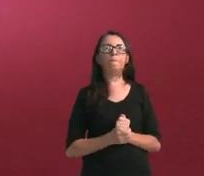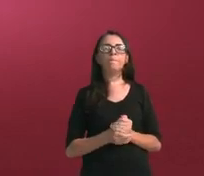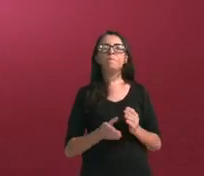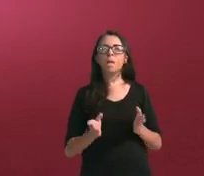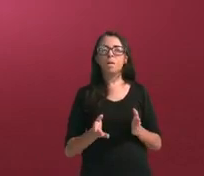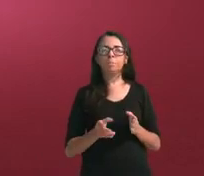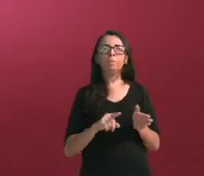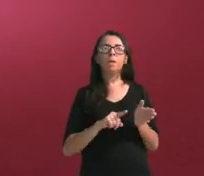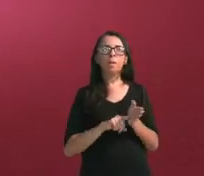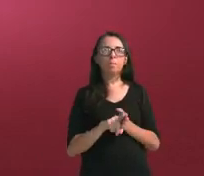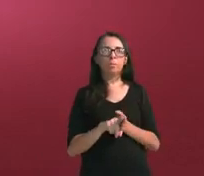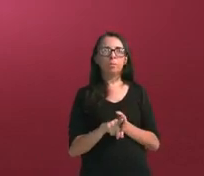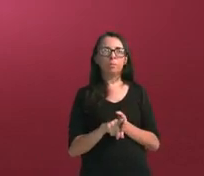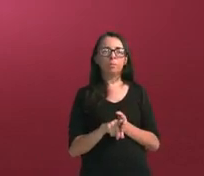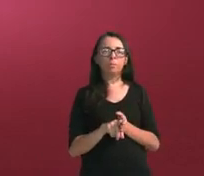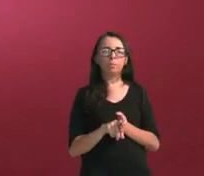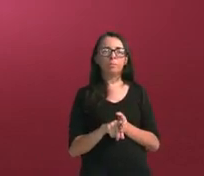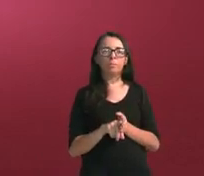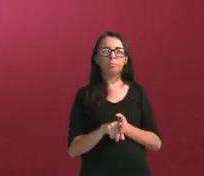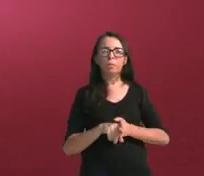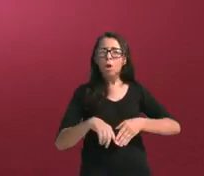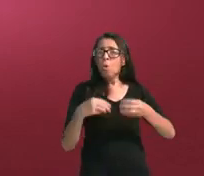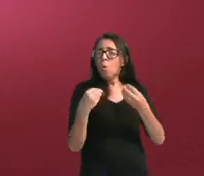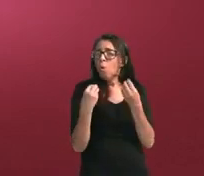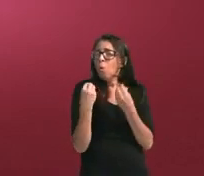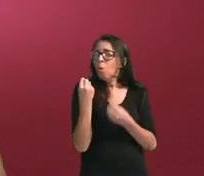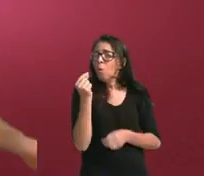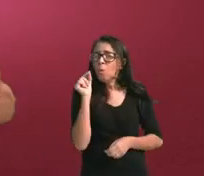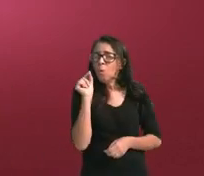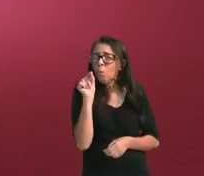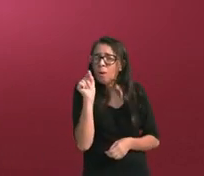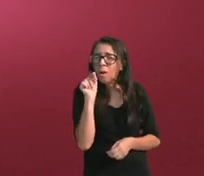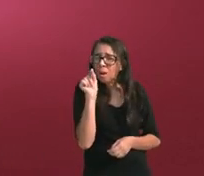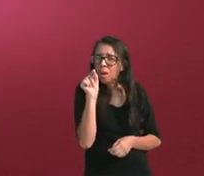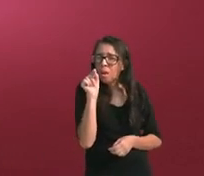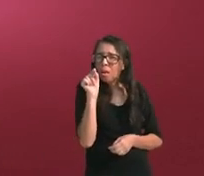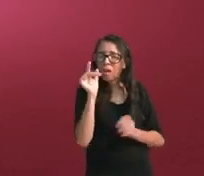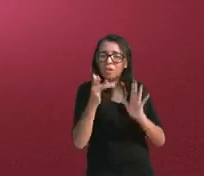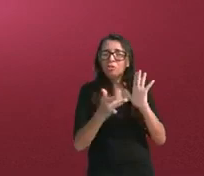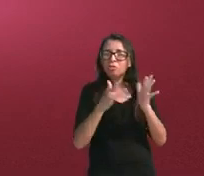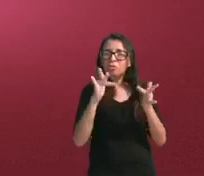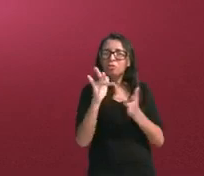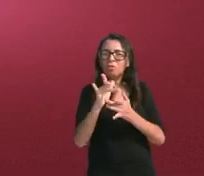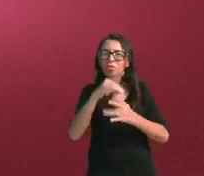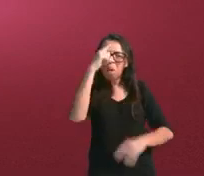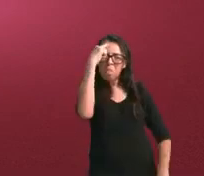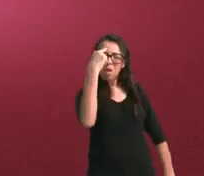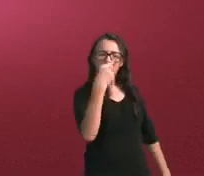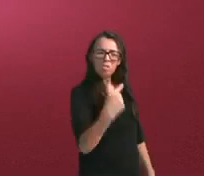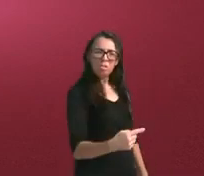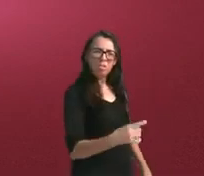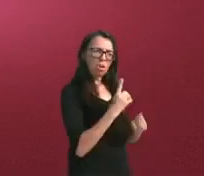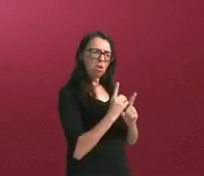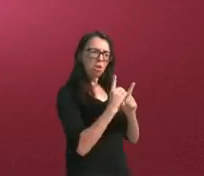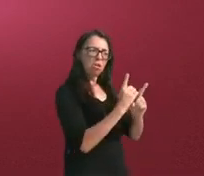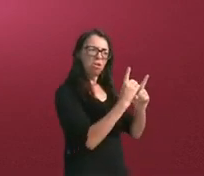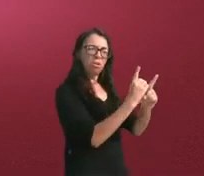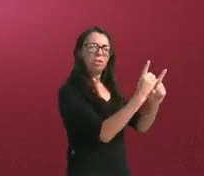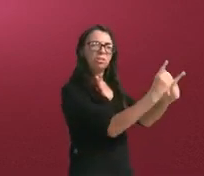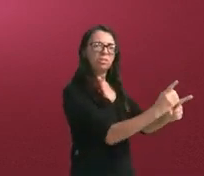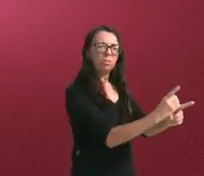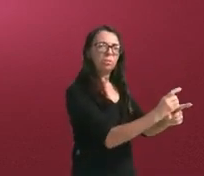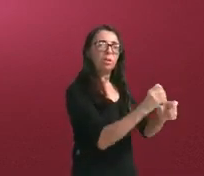que Jesus mandou os discípulos fazerem? Qual foi a ordem de Jesus quando ele chamou os 70 discípulos? Vamos ler aqui